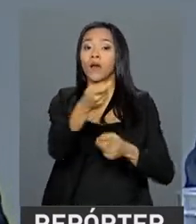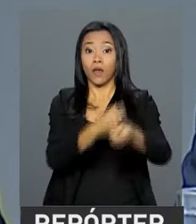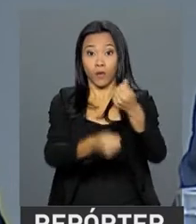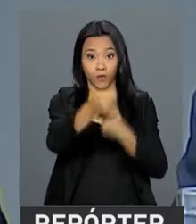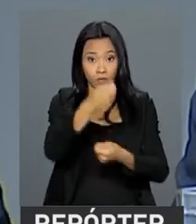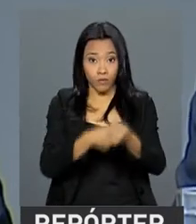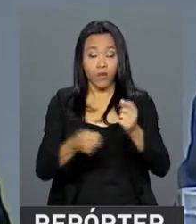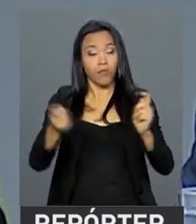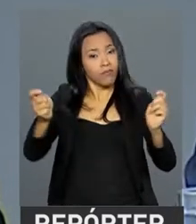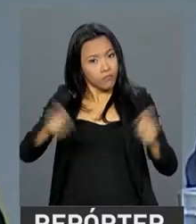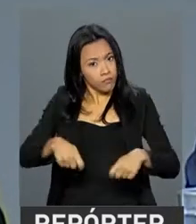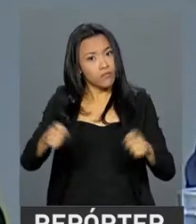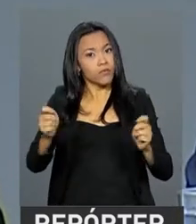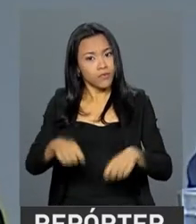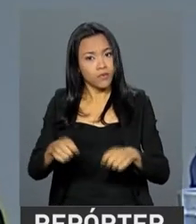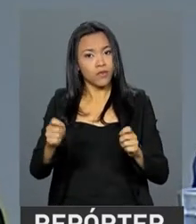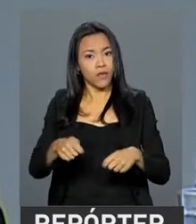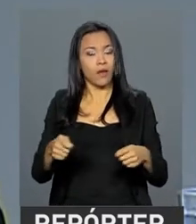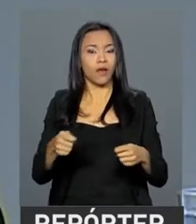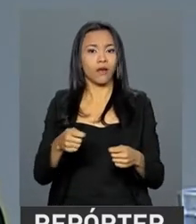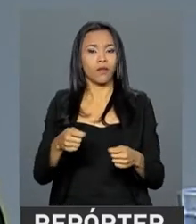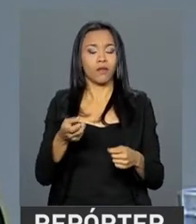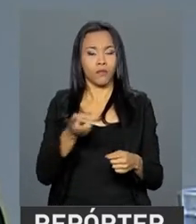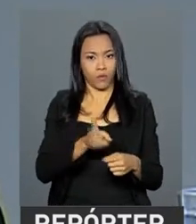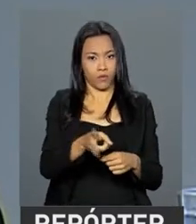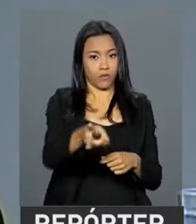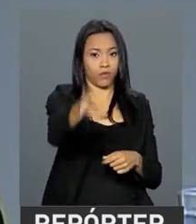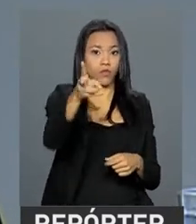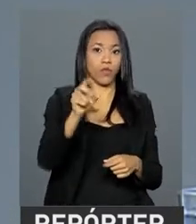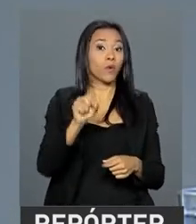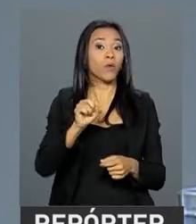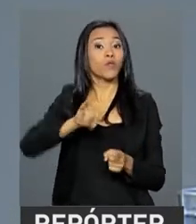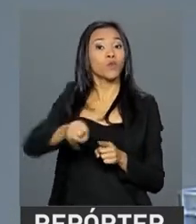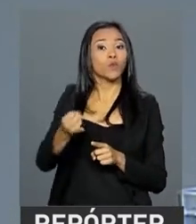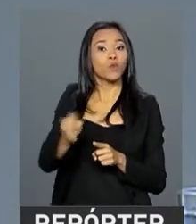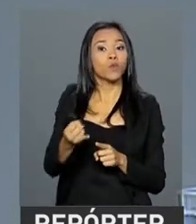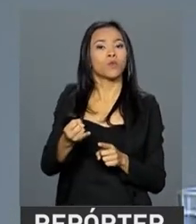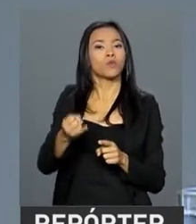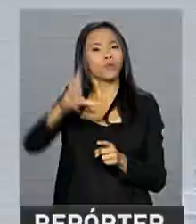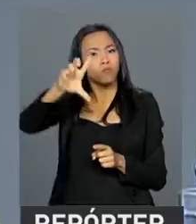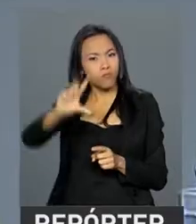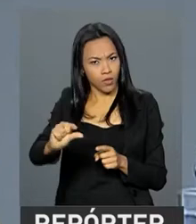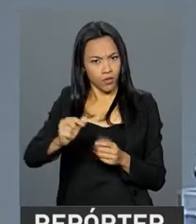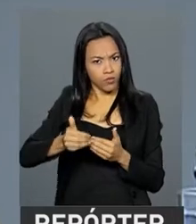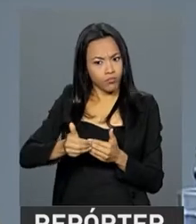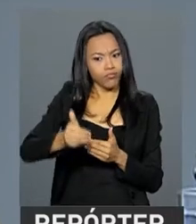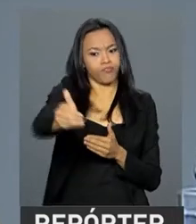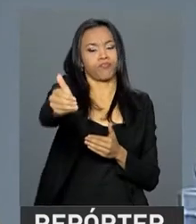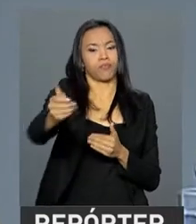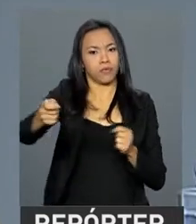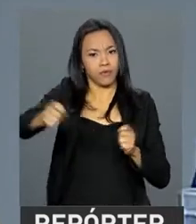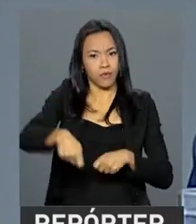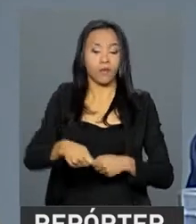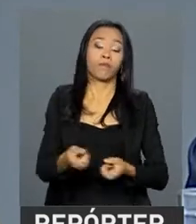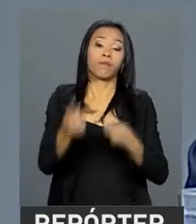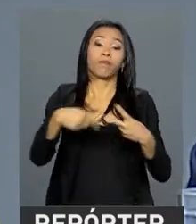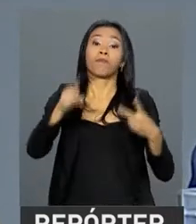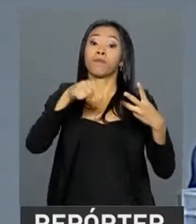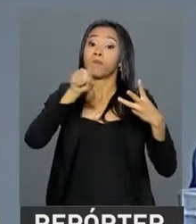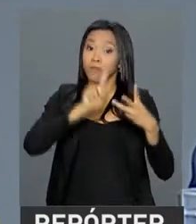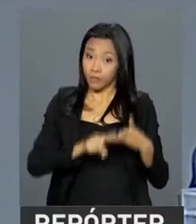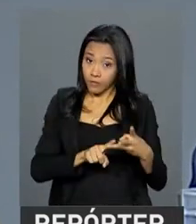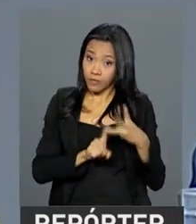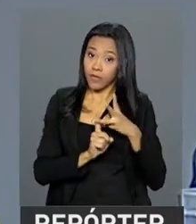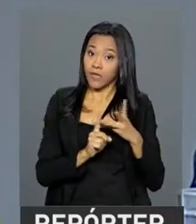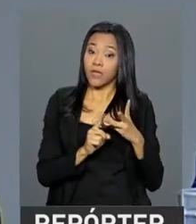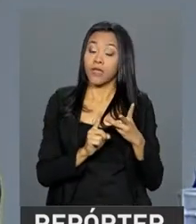ter de forma sustentável julho longo prazo mais baixas finalmente o terceiro é que se as